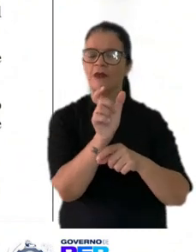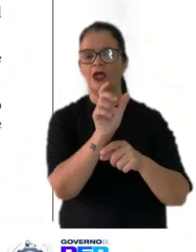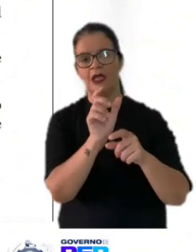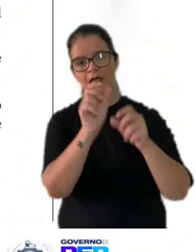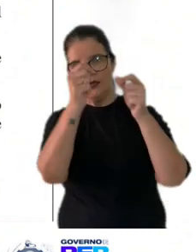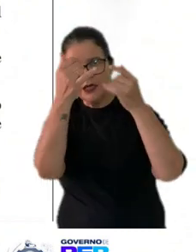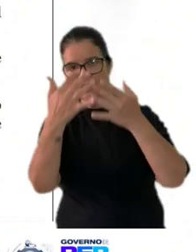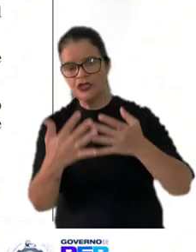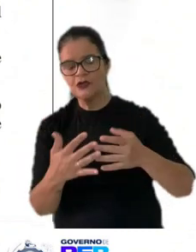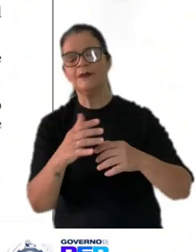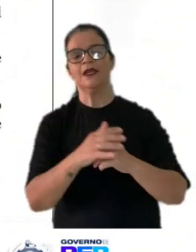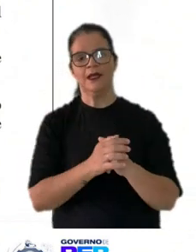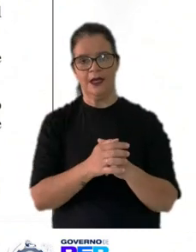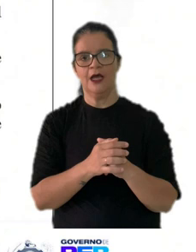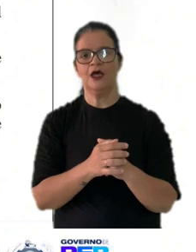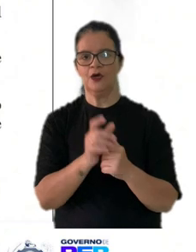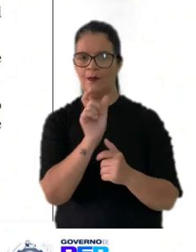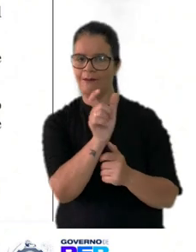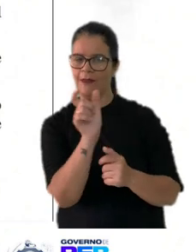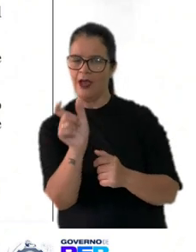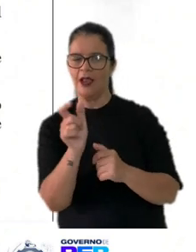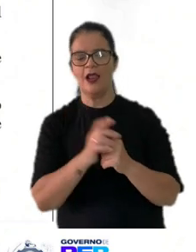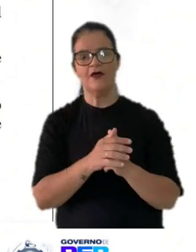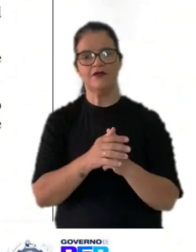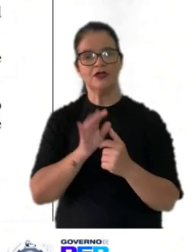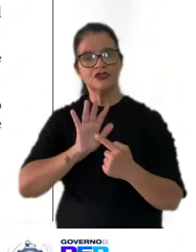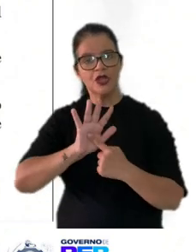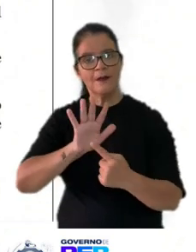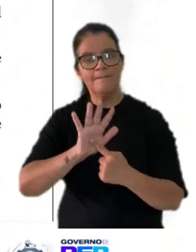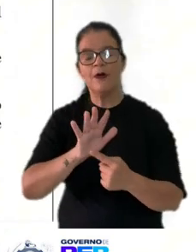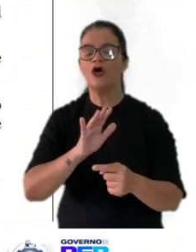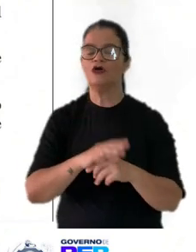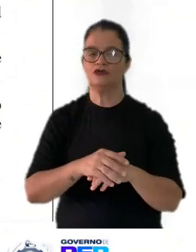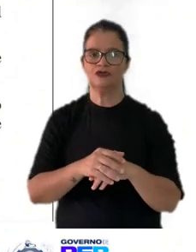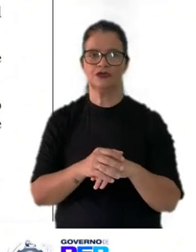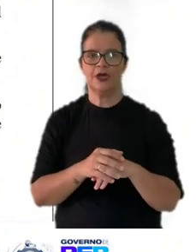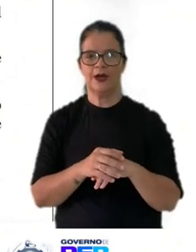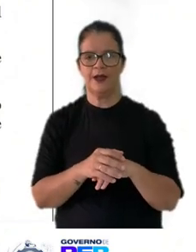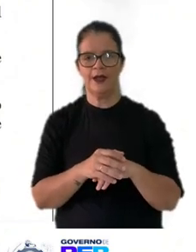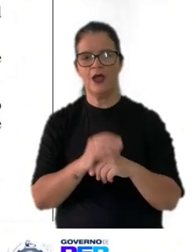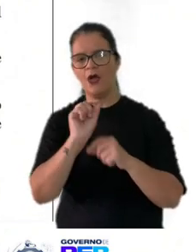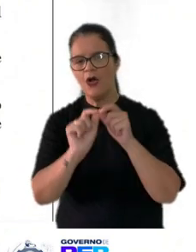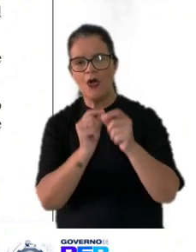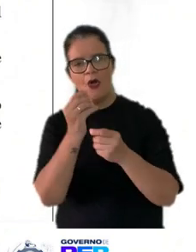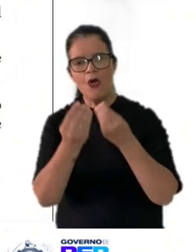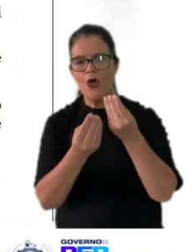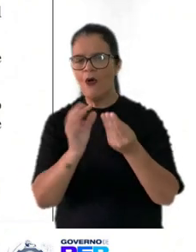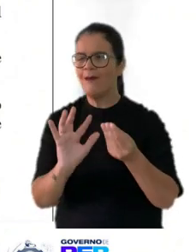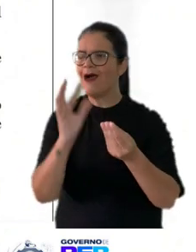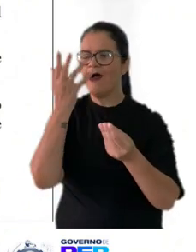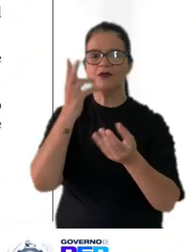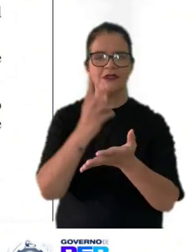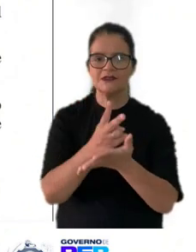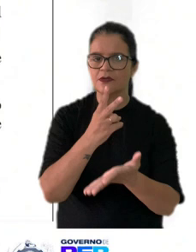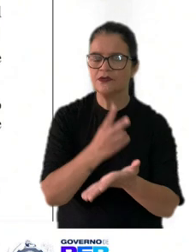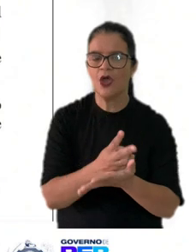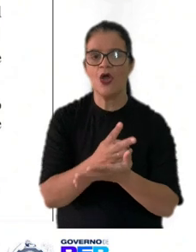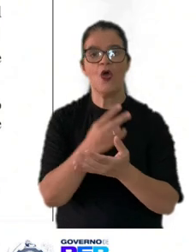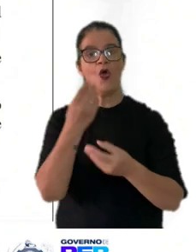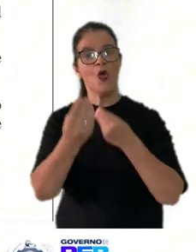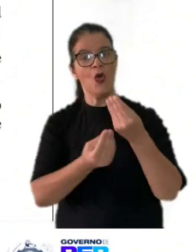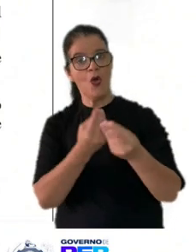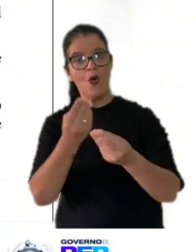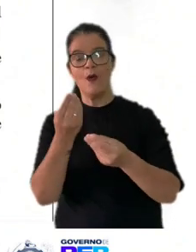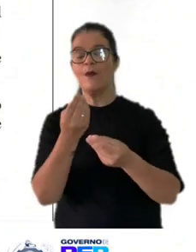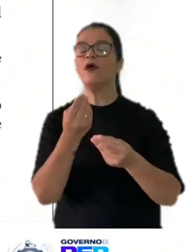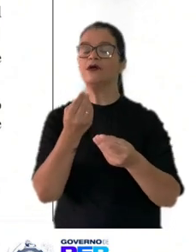né que indica tomar rum acontecer seguir então como é que a história teria seguido